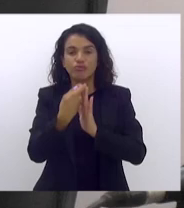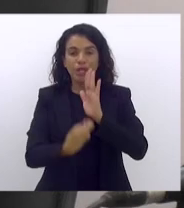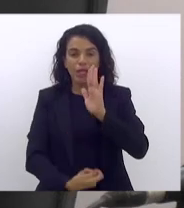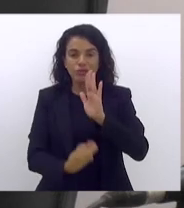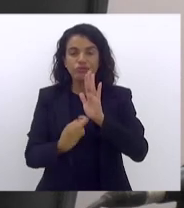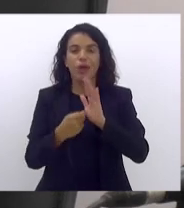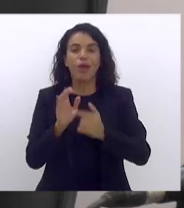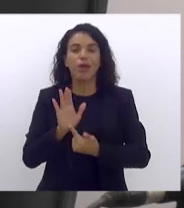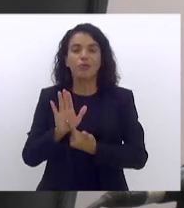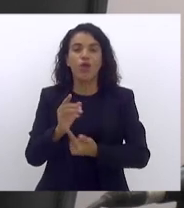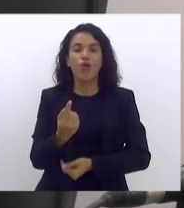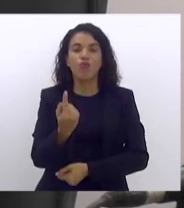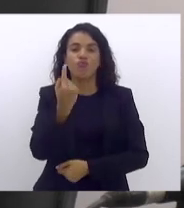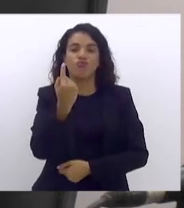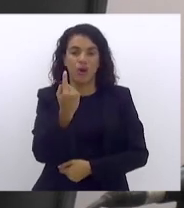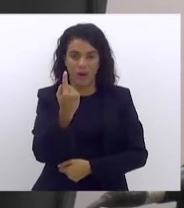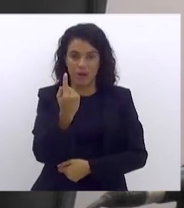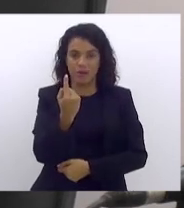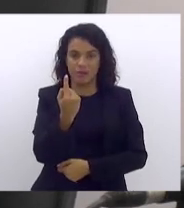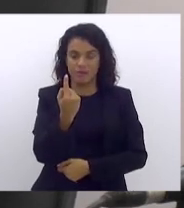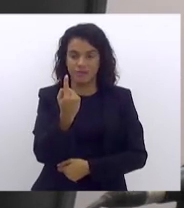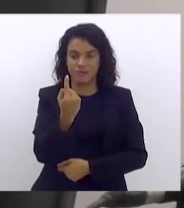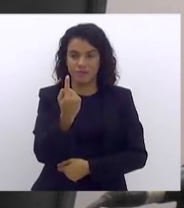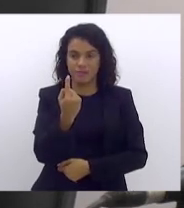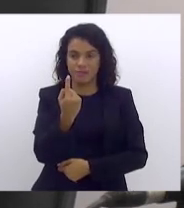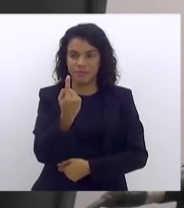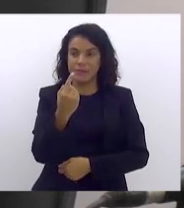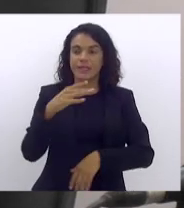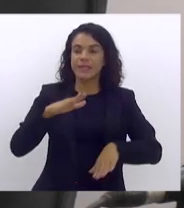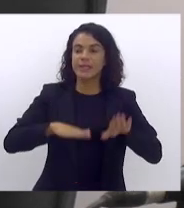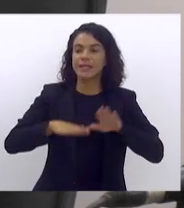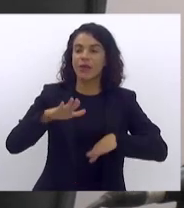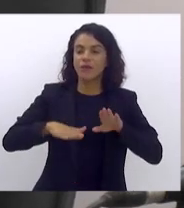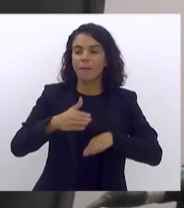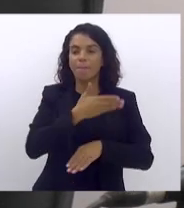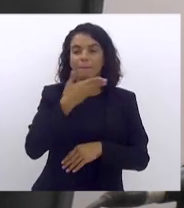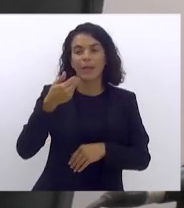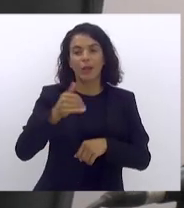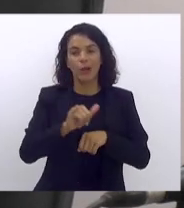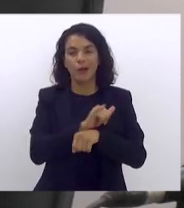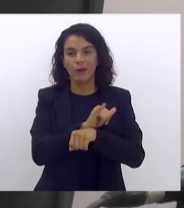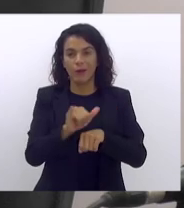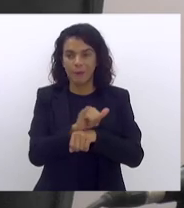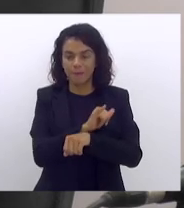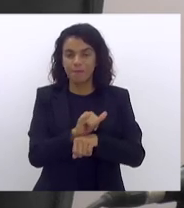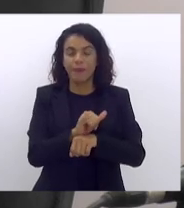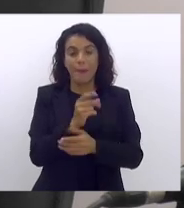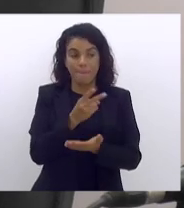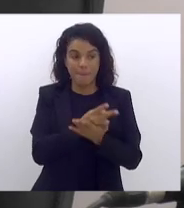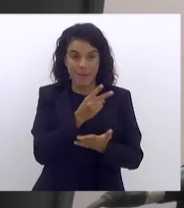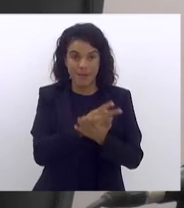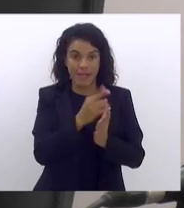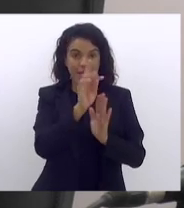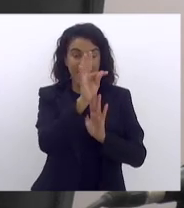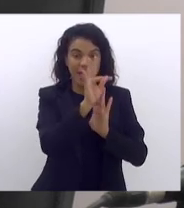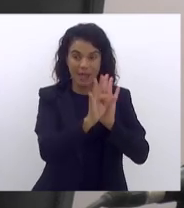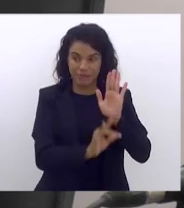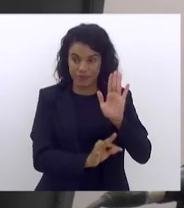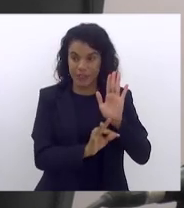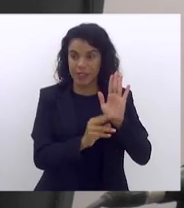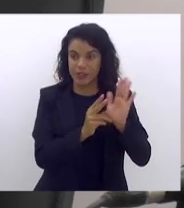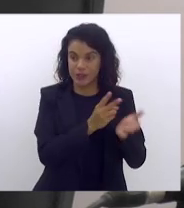apontar uma única fonte genérica. Talvez a melhor técnica, deputado Mink, seria manter a redação da deputada